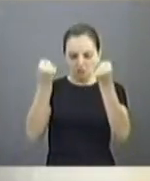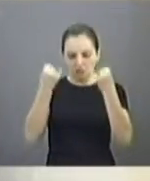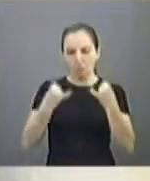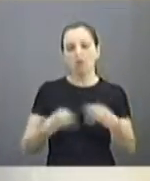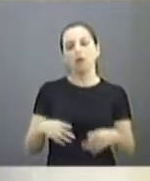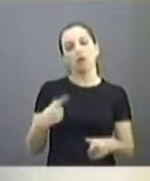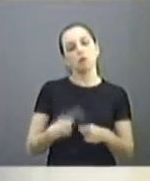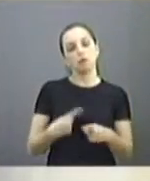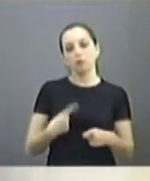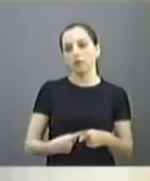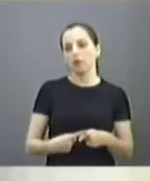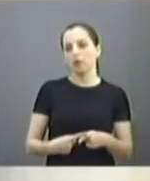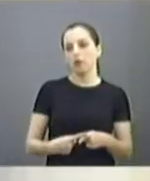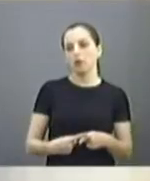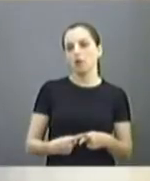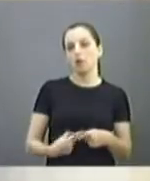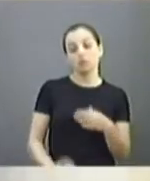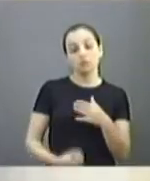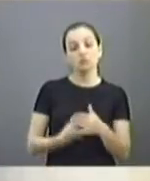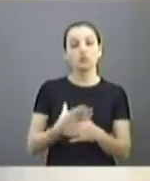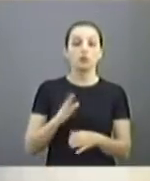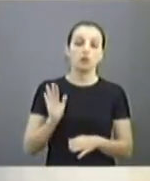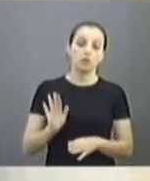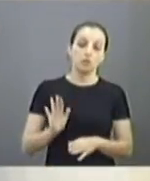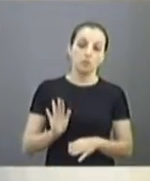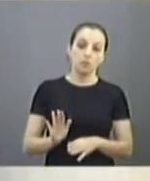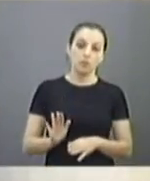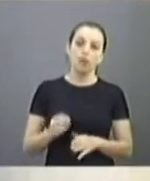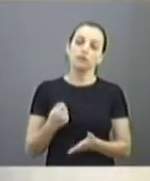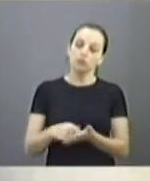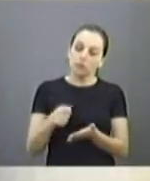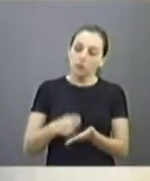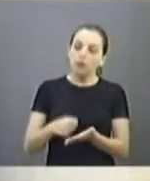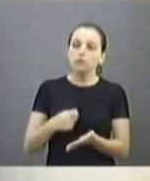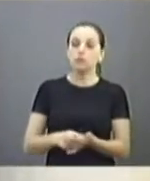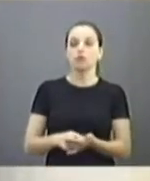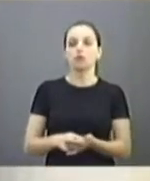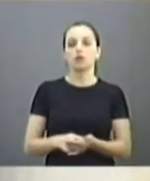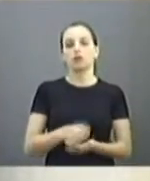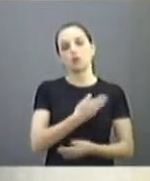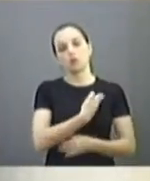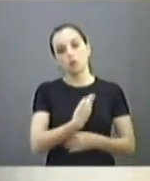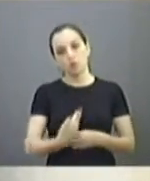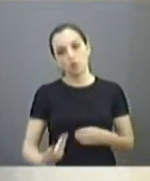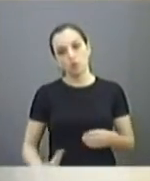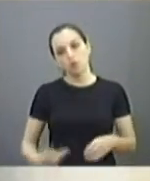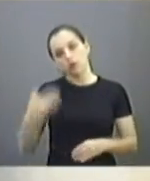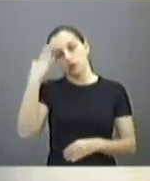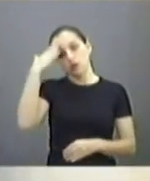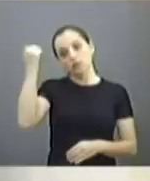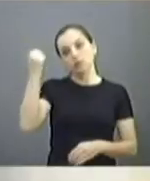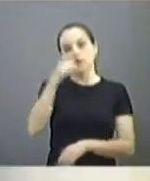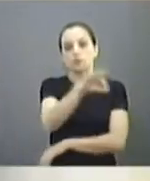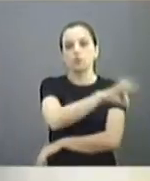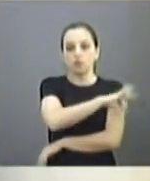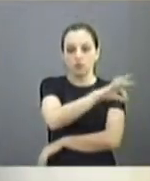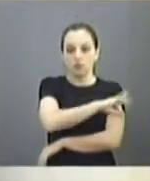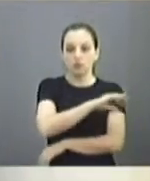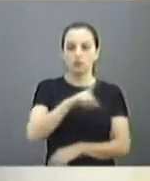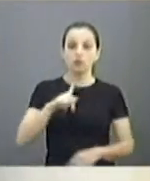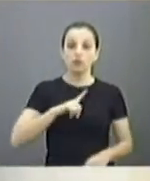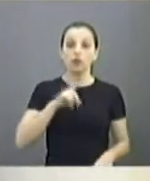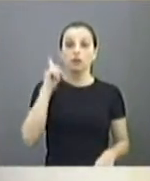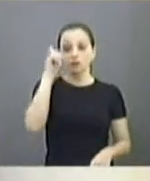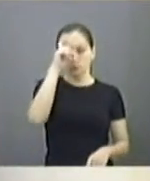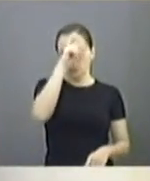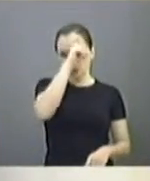está acontecendo, ou por que aconteceu, mas também precisa ser corrigida. O governo, nós sabemos, a prefeitura tem as